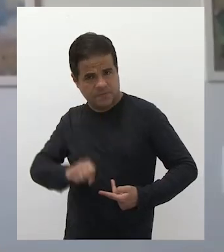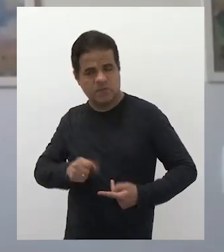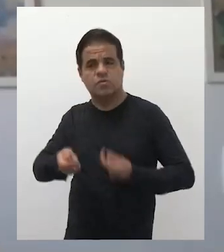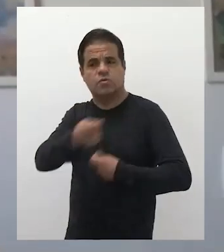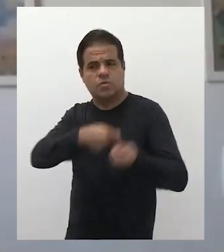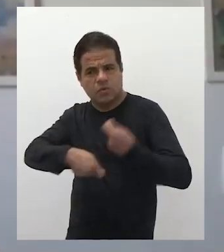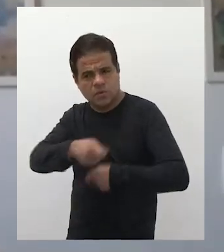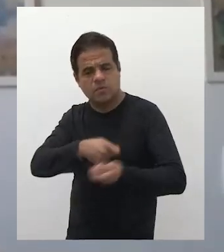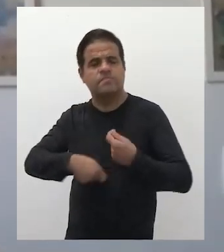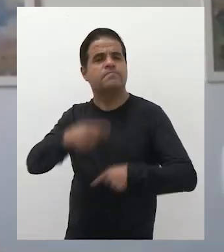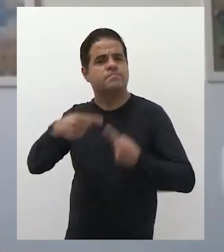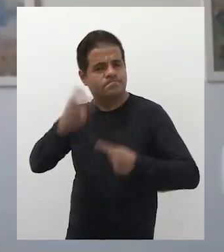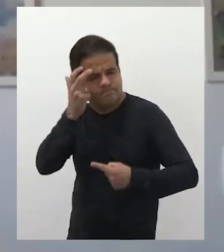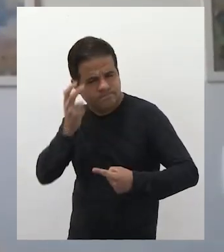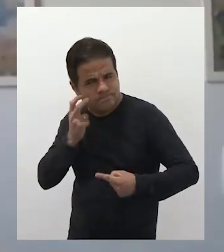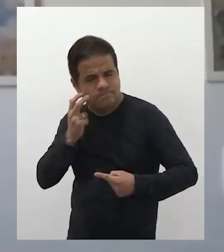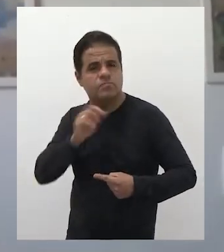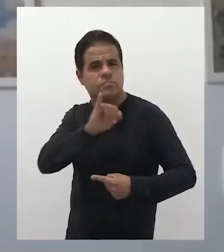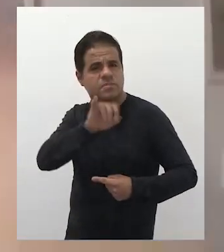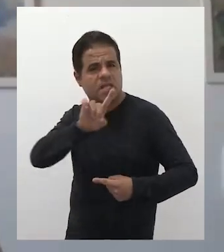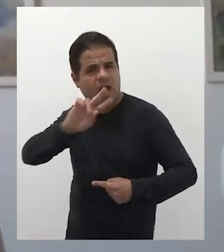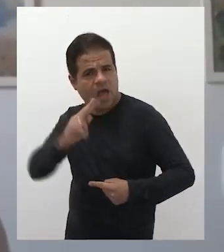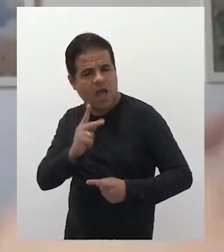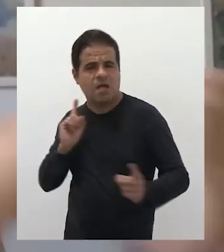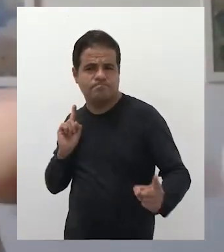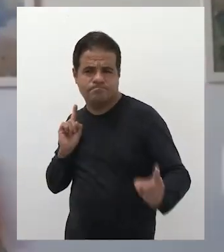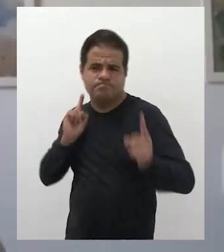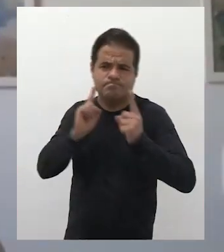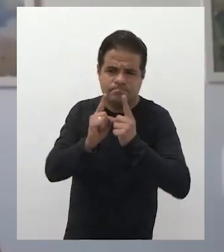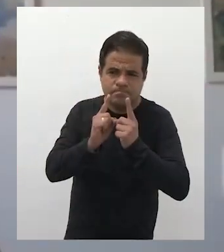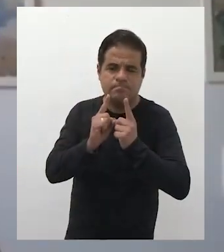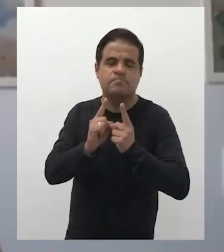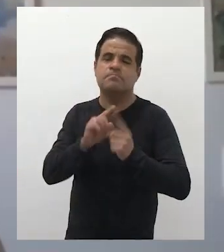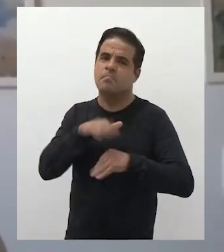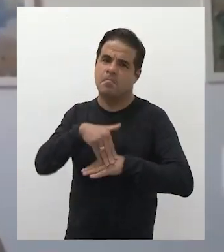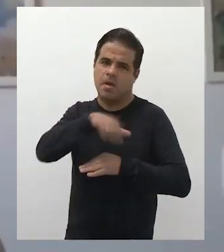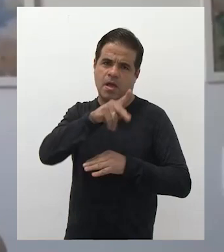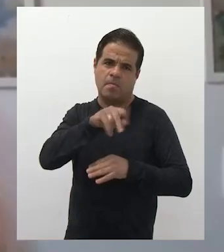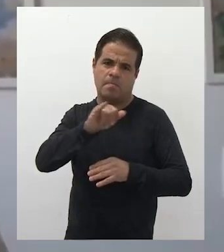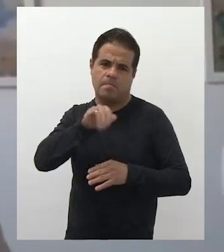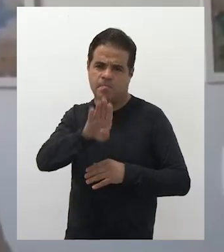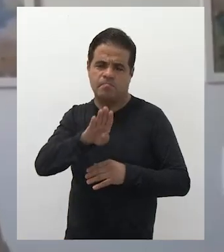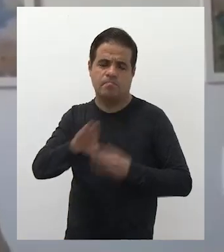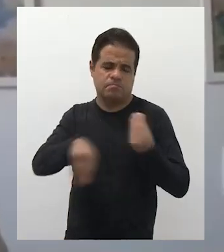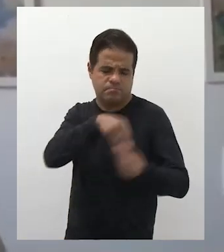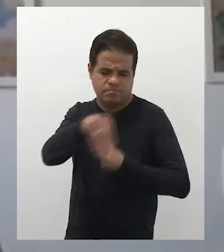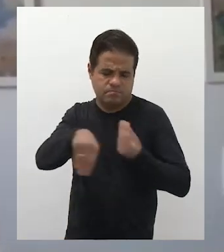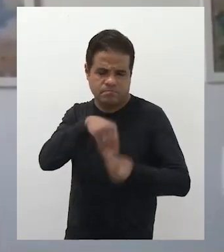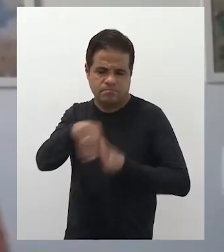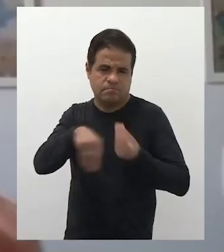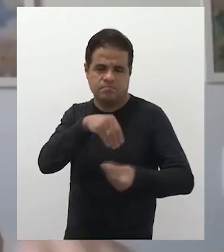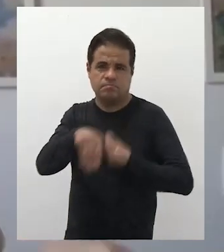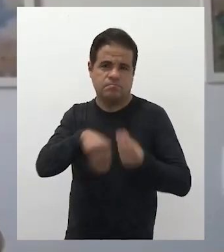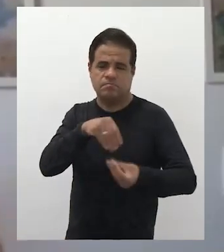econômicos, sociais e culturais. O IDH, ele se aproxima muito mais do que o PIB, nessa mensuração,